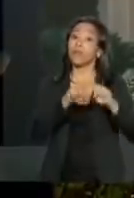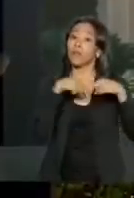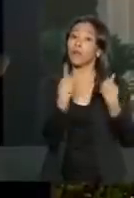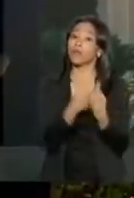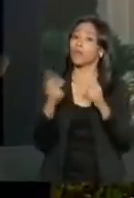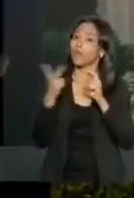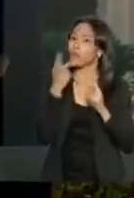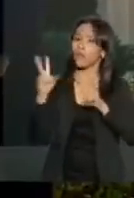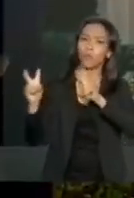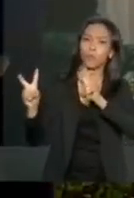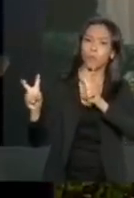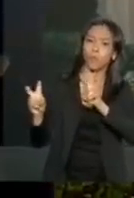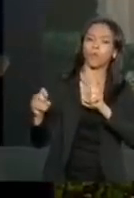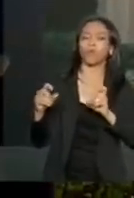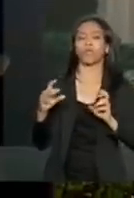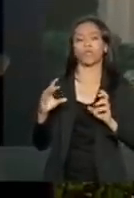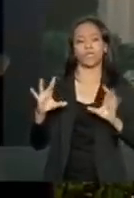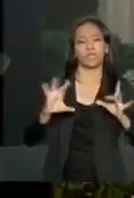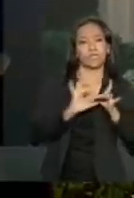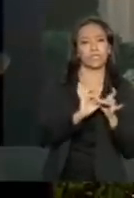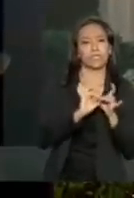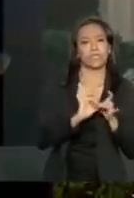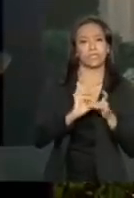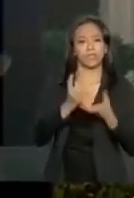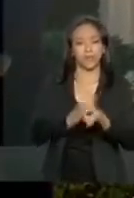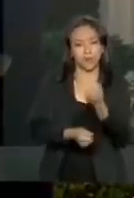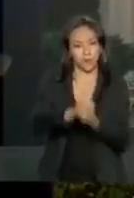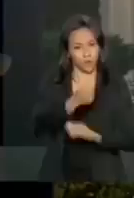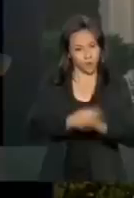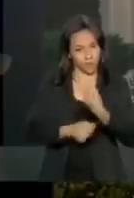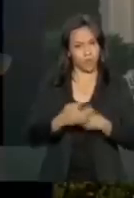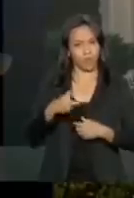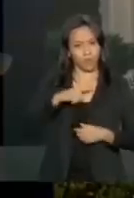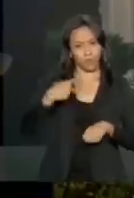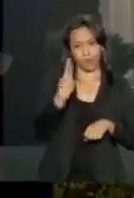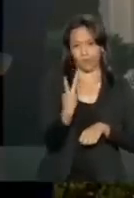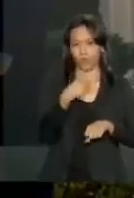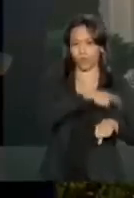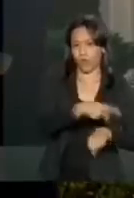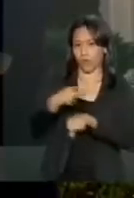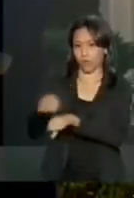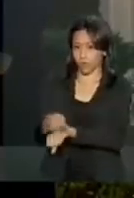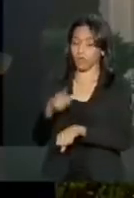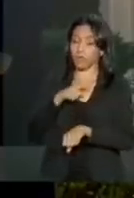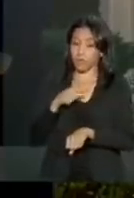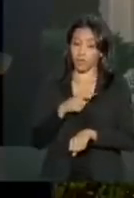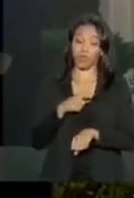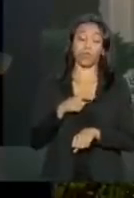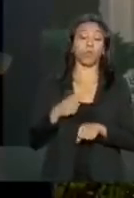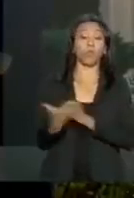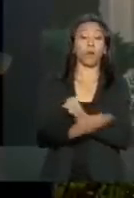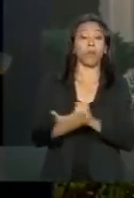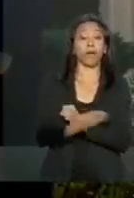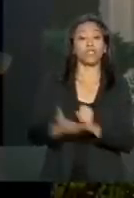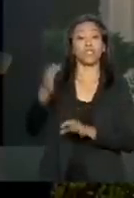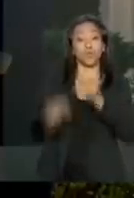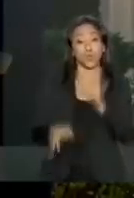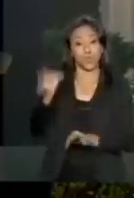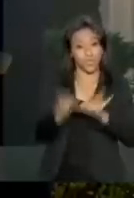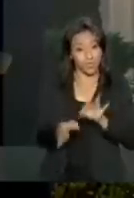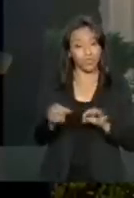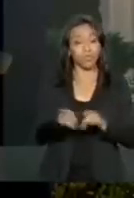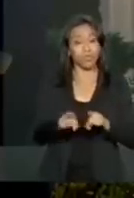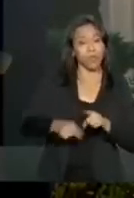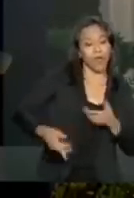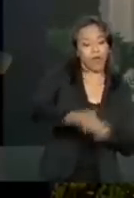dos vínculos econômicos fortes entre nossas nações, baseados no princípio de justiça e reciprocidade. É minha